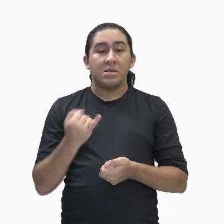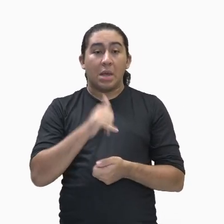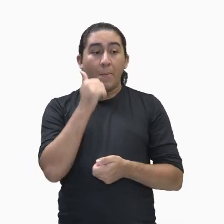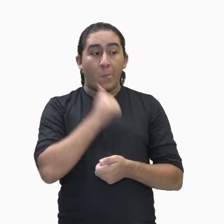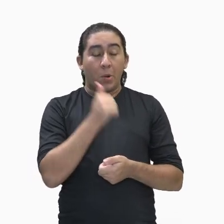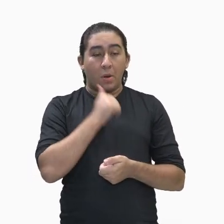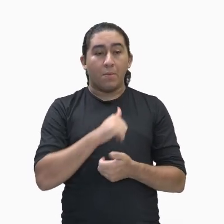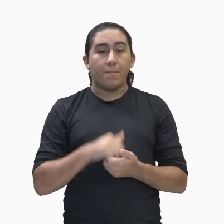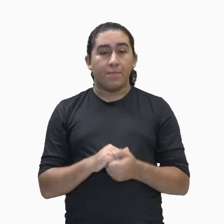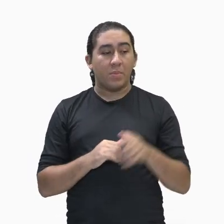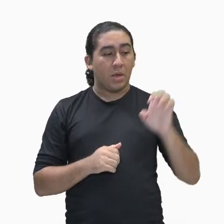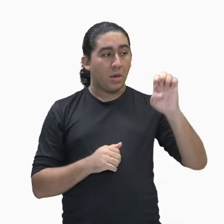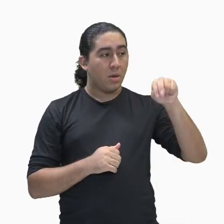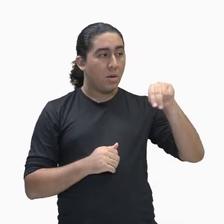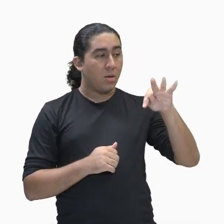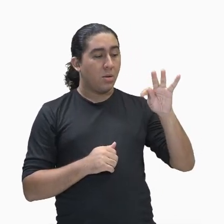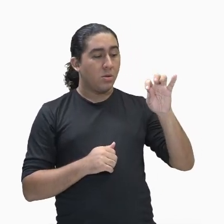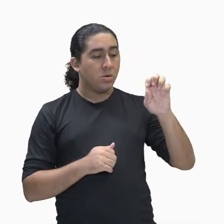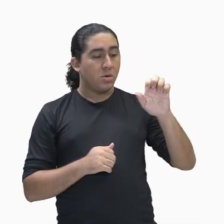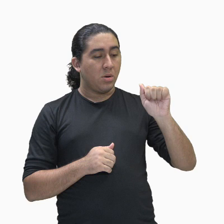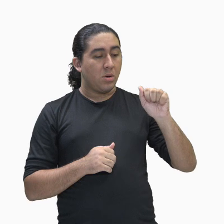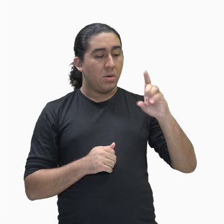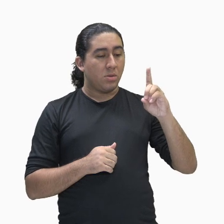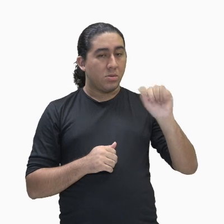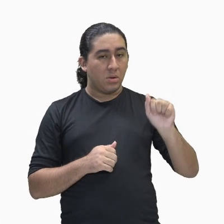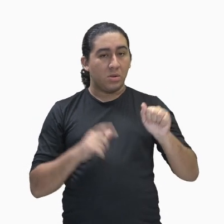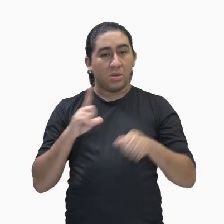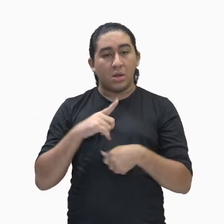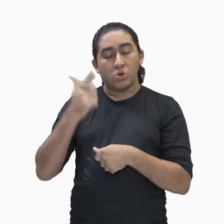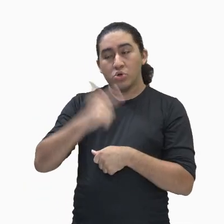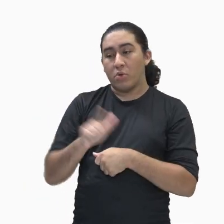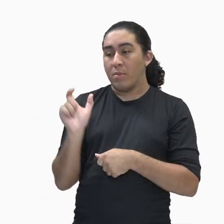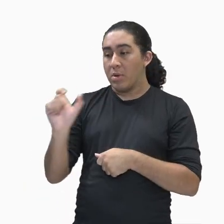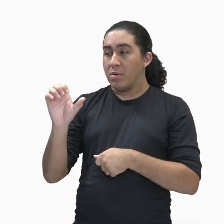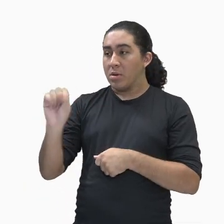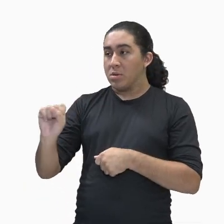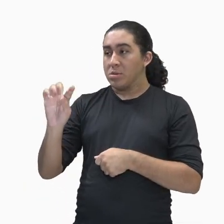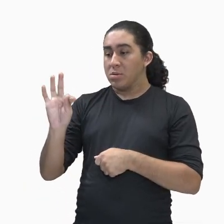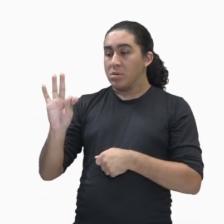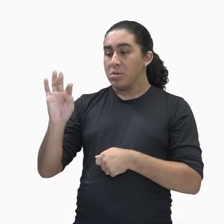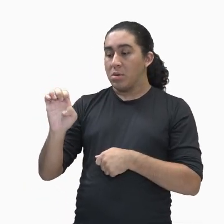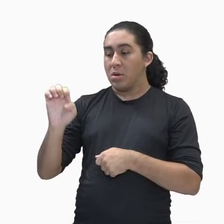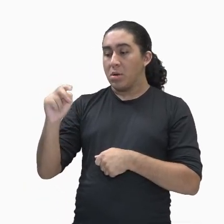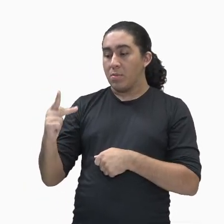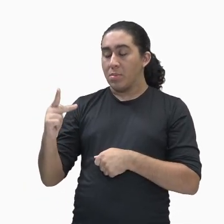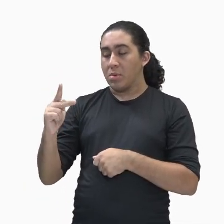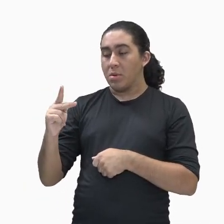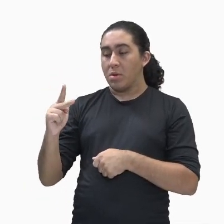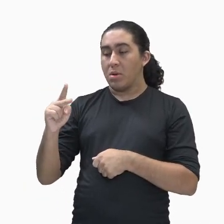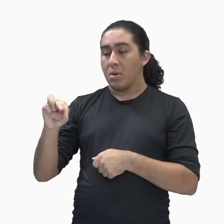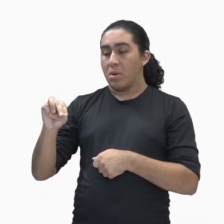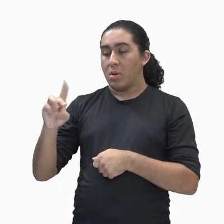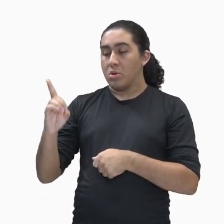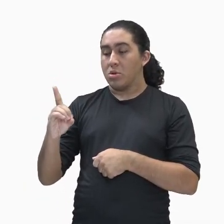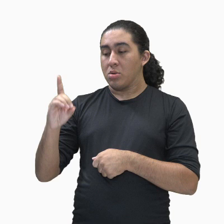palavra mother, father, ok? Então, nesse caso de madrasta, a palavra na frente que mudou foi